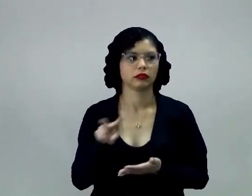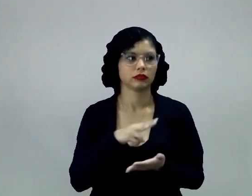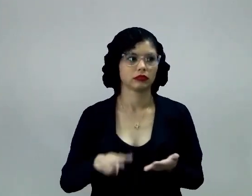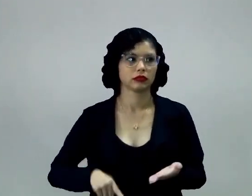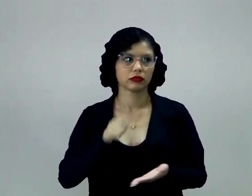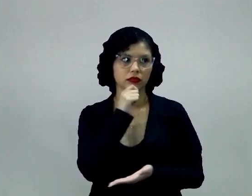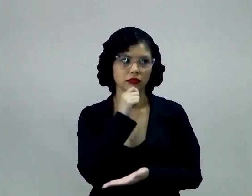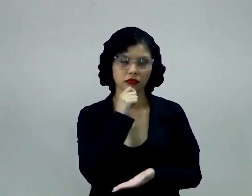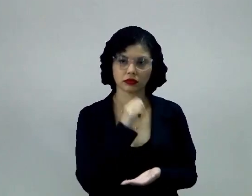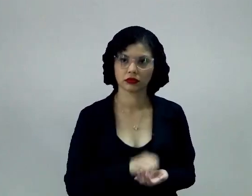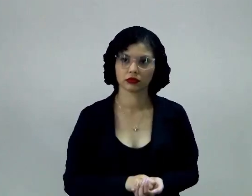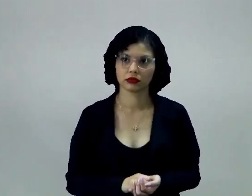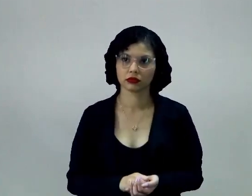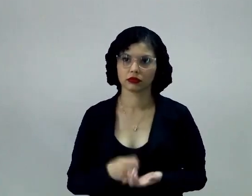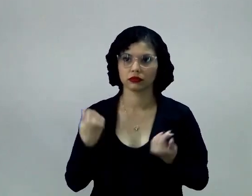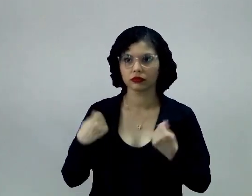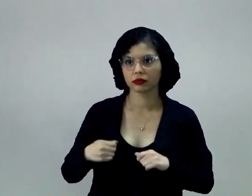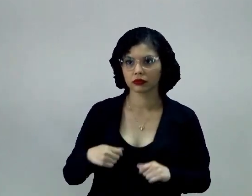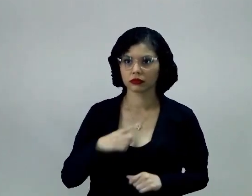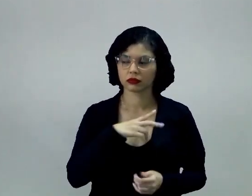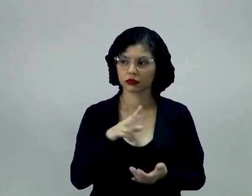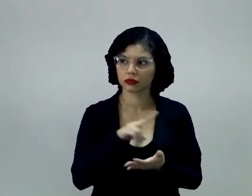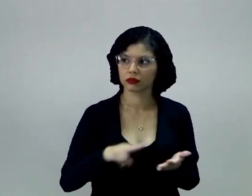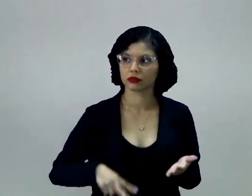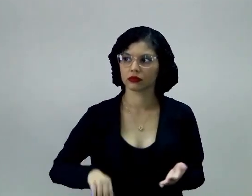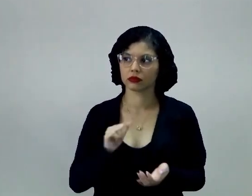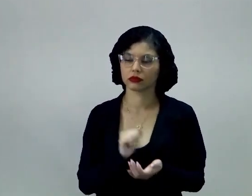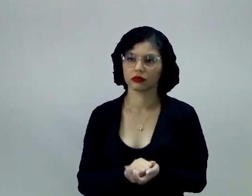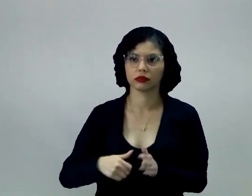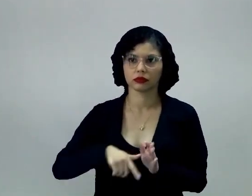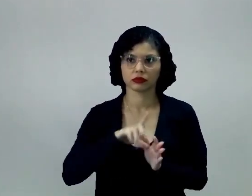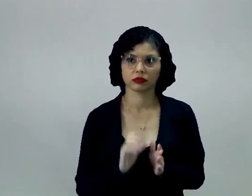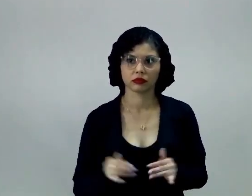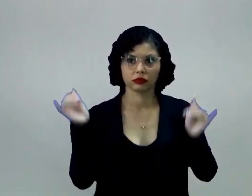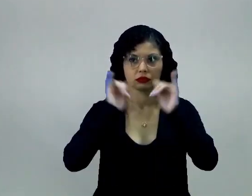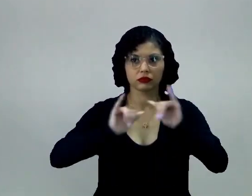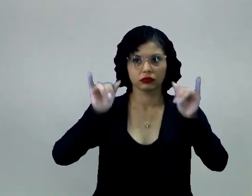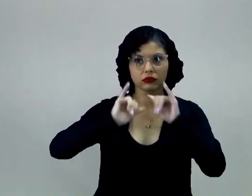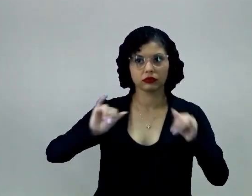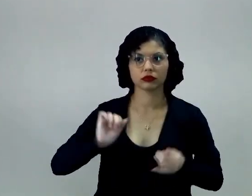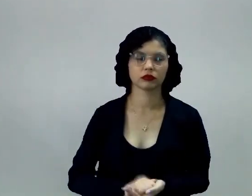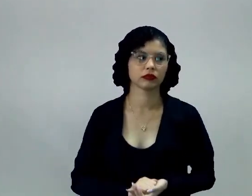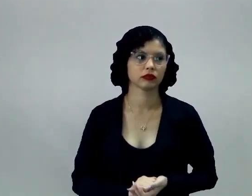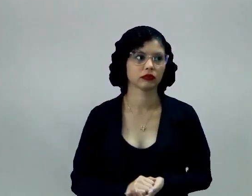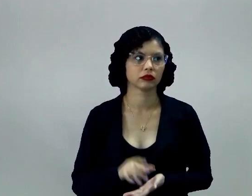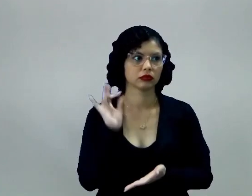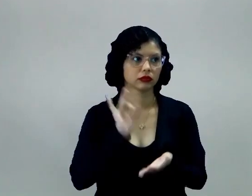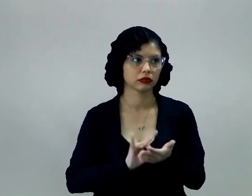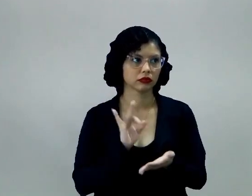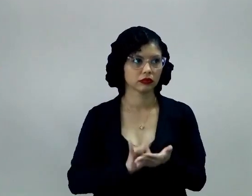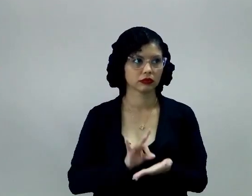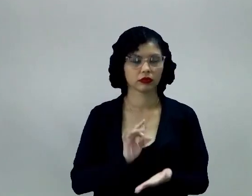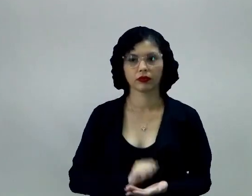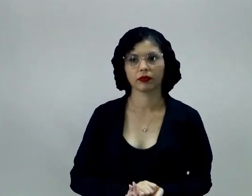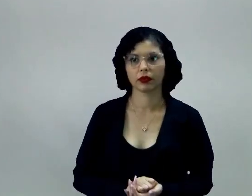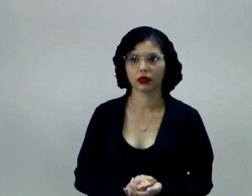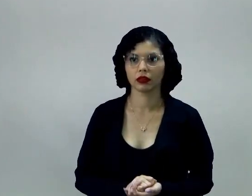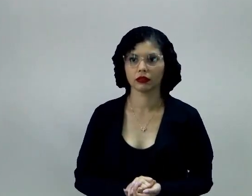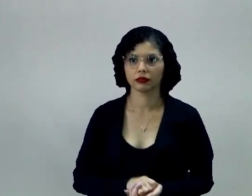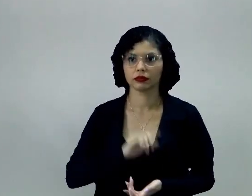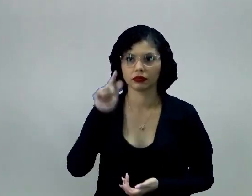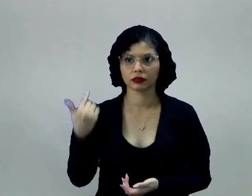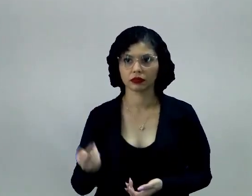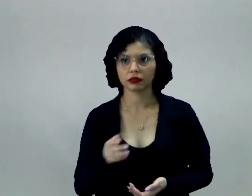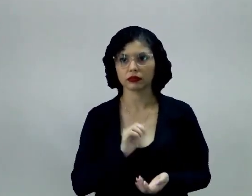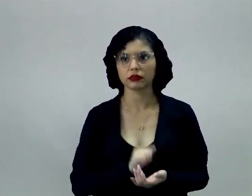uma manchete, então você tem de ler o restante da notícia para ficar bem informado e saber se realmente corresponde